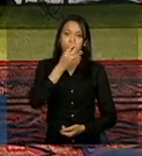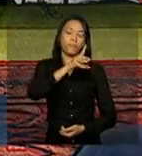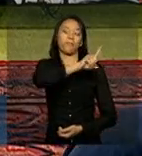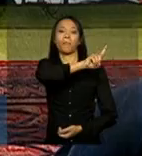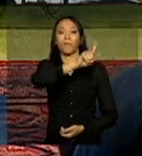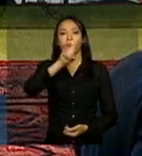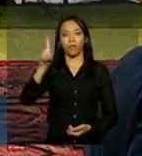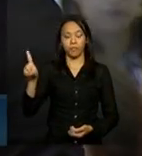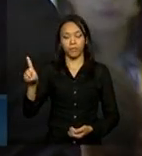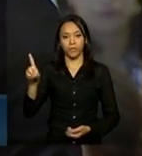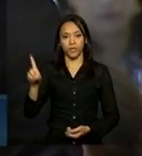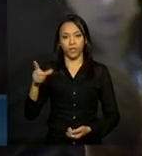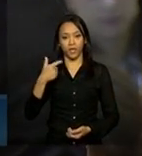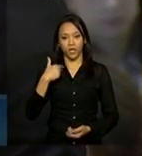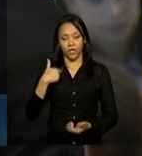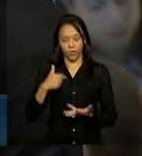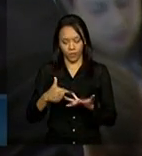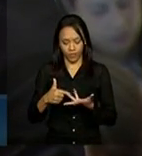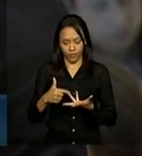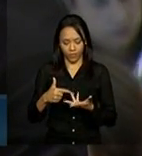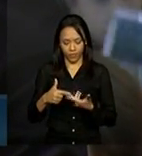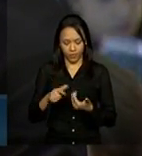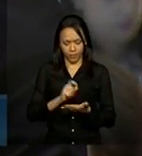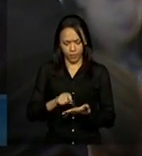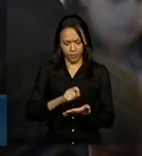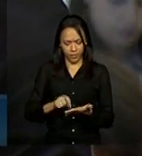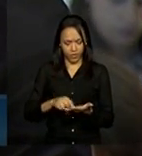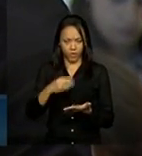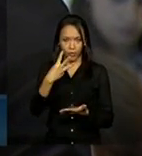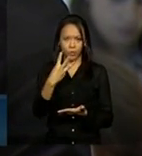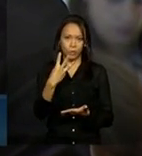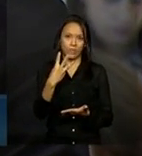Nas minhas contas aqui, esse 1 trilhão de investimento